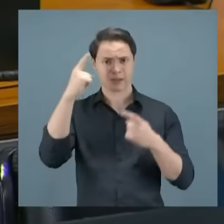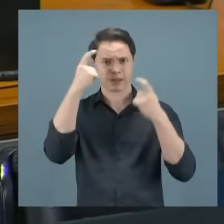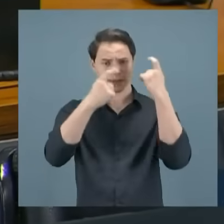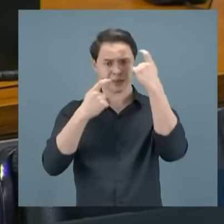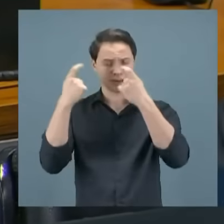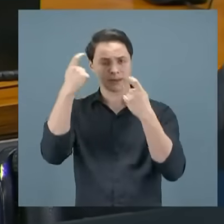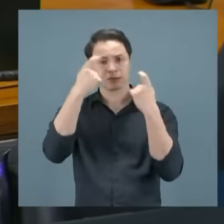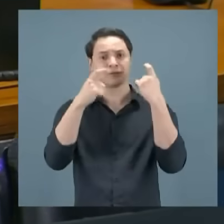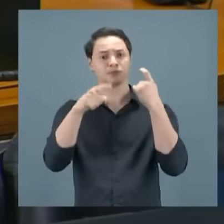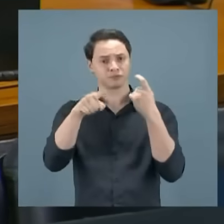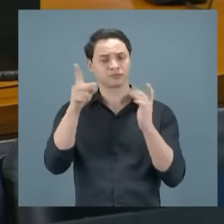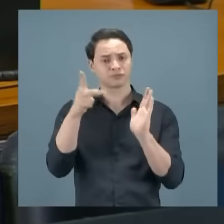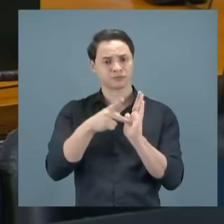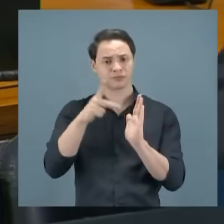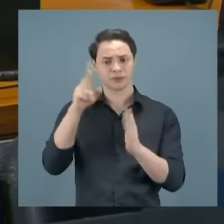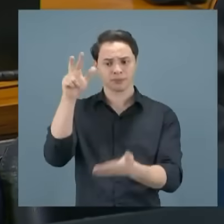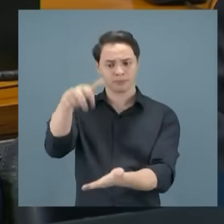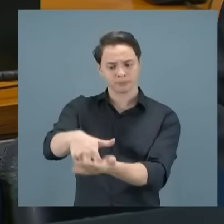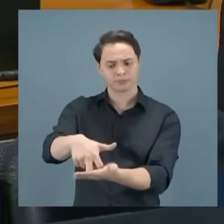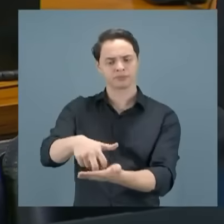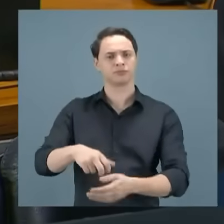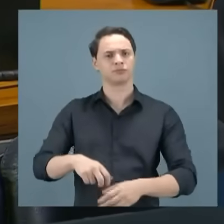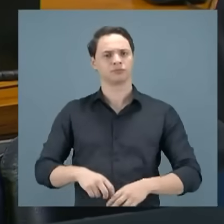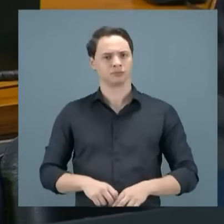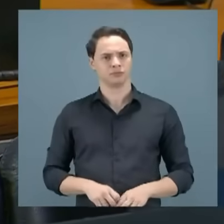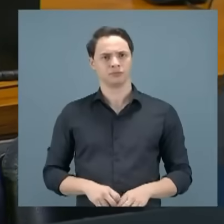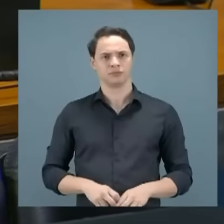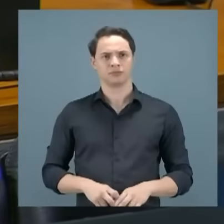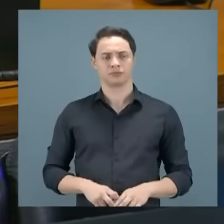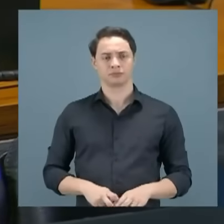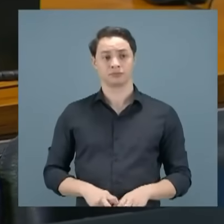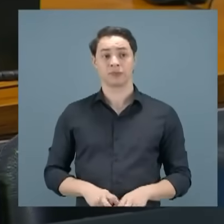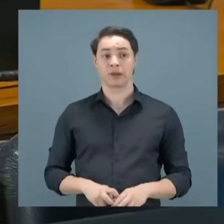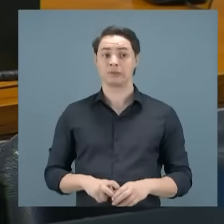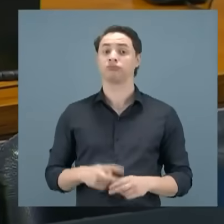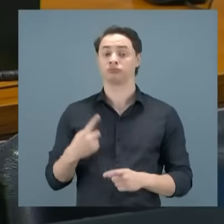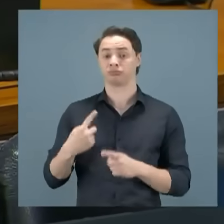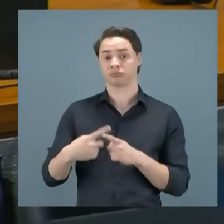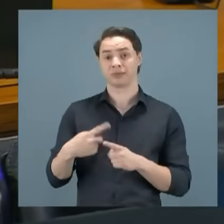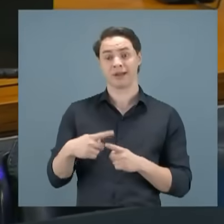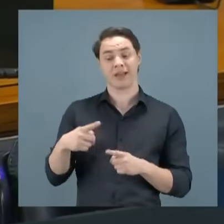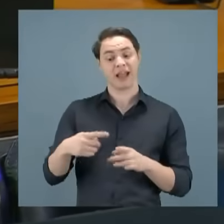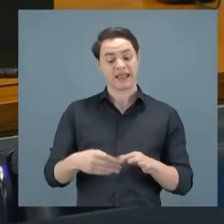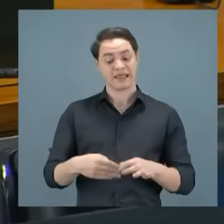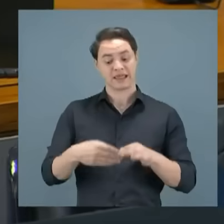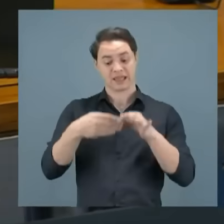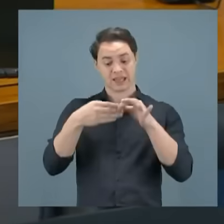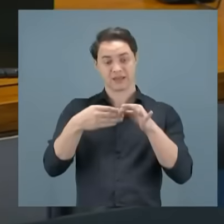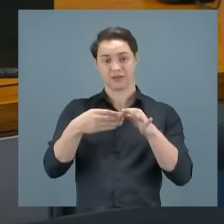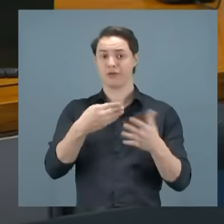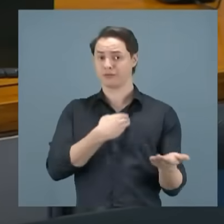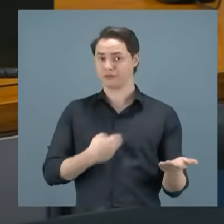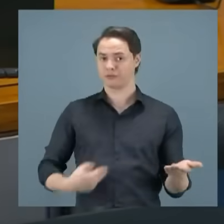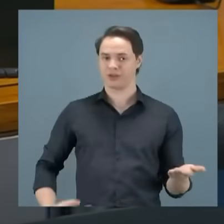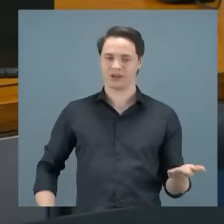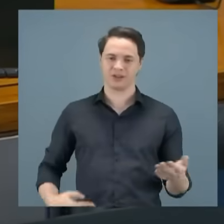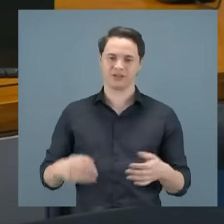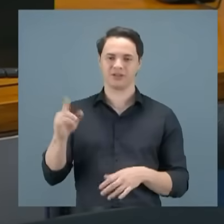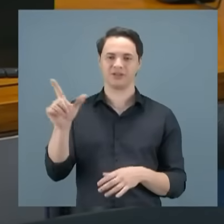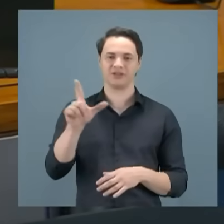preocupados com a punição a esses ladrões, que, aliás, são liderados pelo governo Lula.